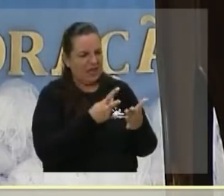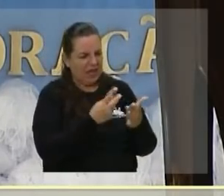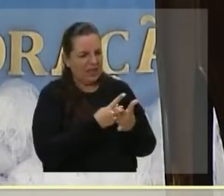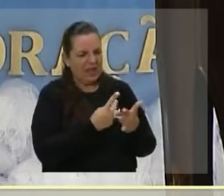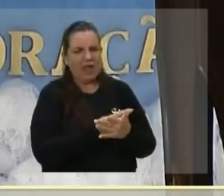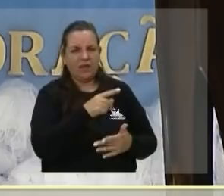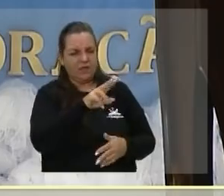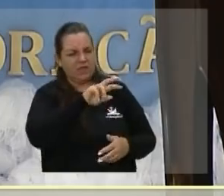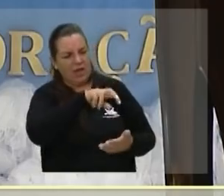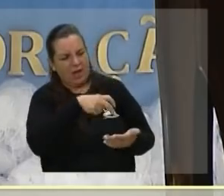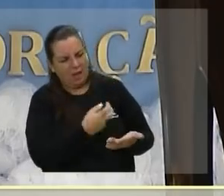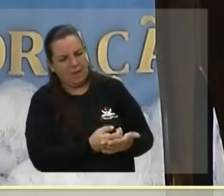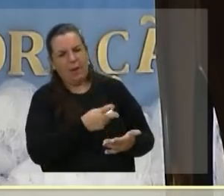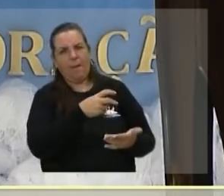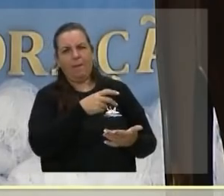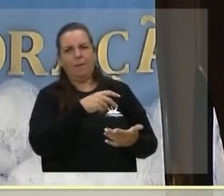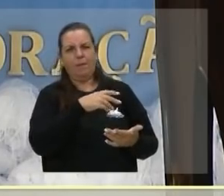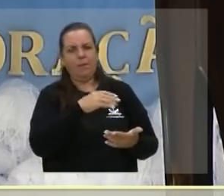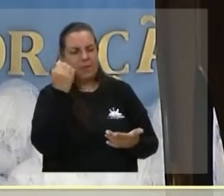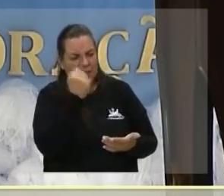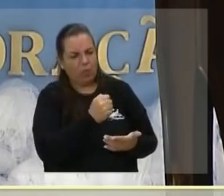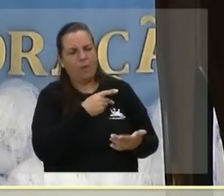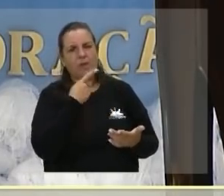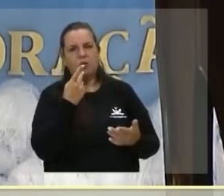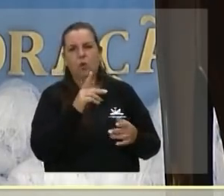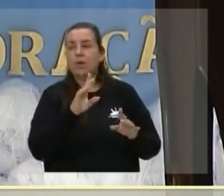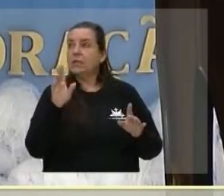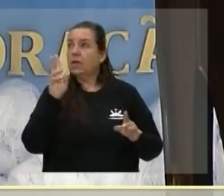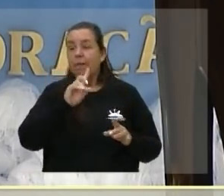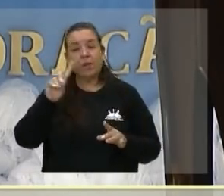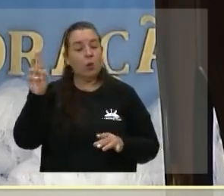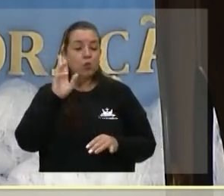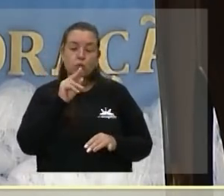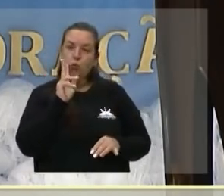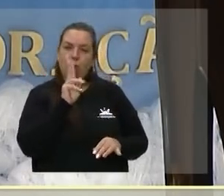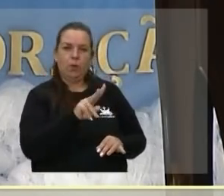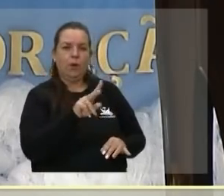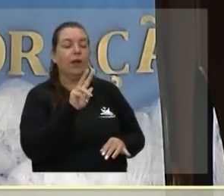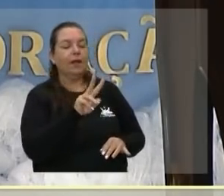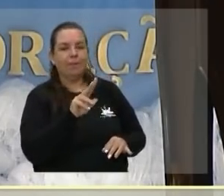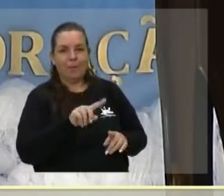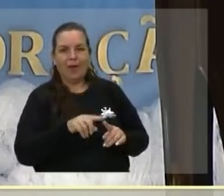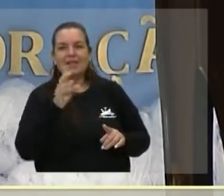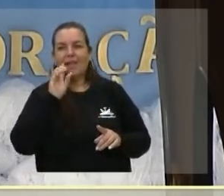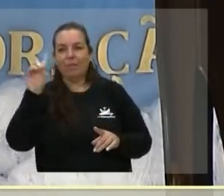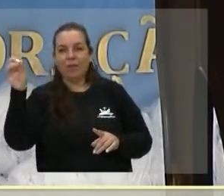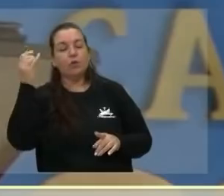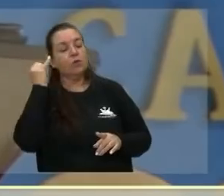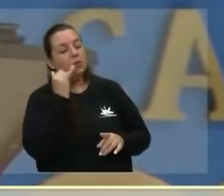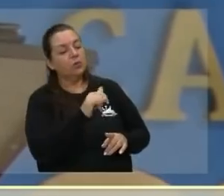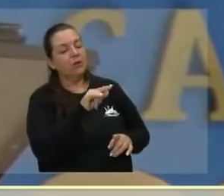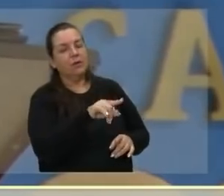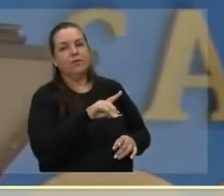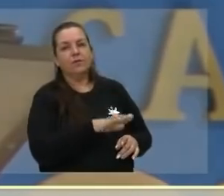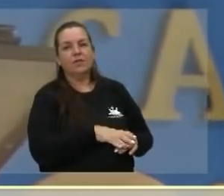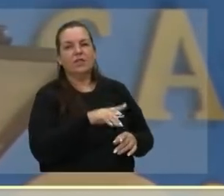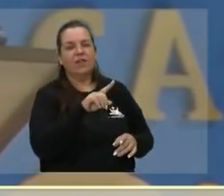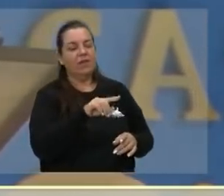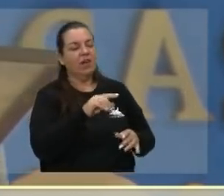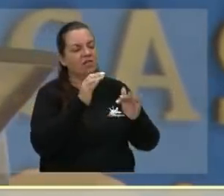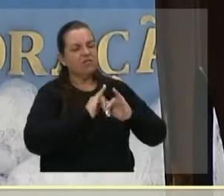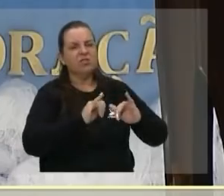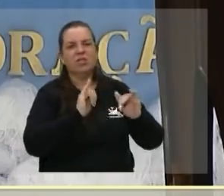você foi é um assassino ele olhava para paulo e dizia você será meu grande arauto